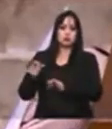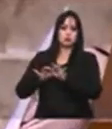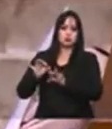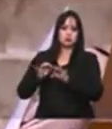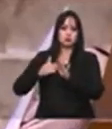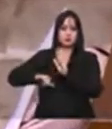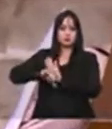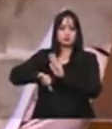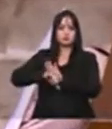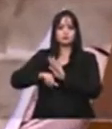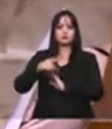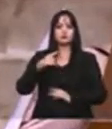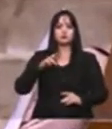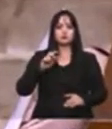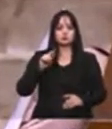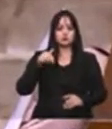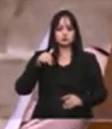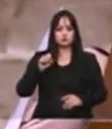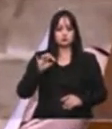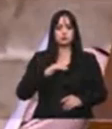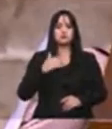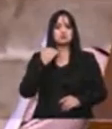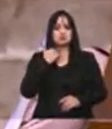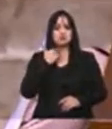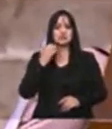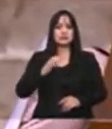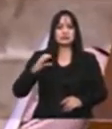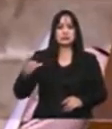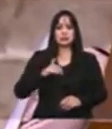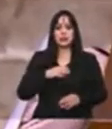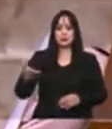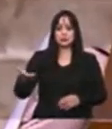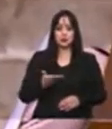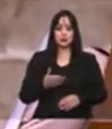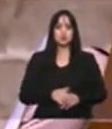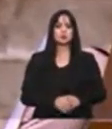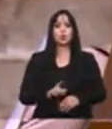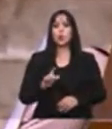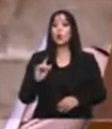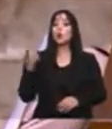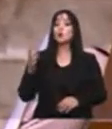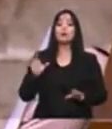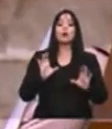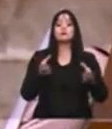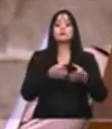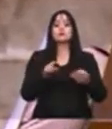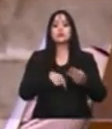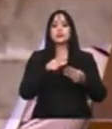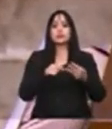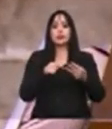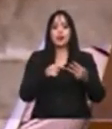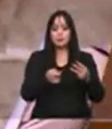era o Bergamaschi, que mantinha com o doleiro conta corrente para o recebimento das propinas. A outra parte